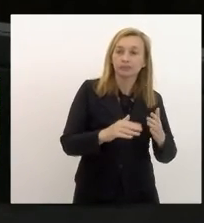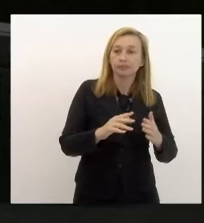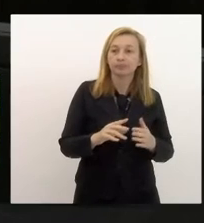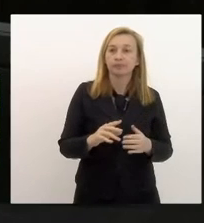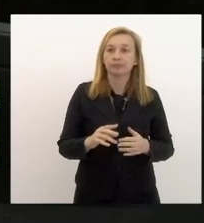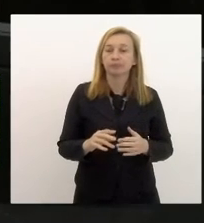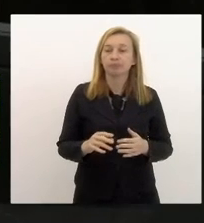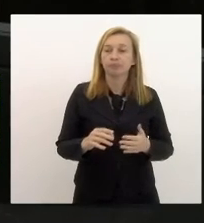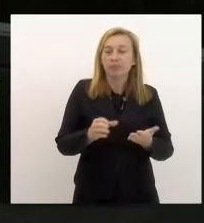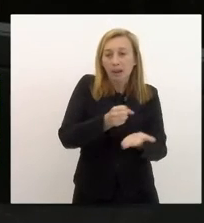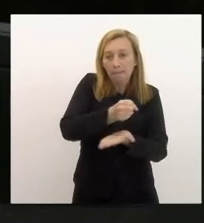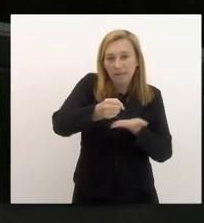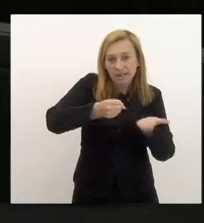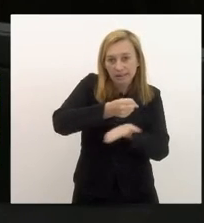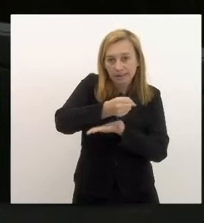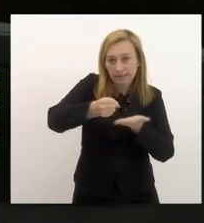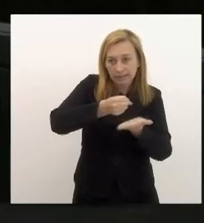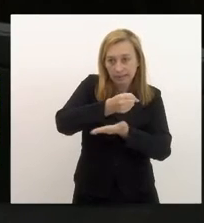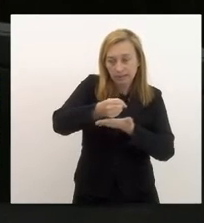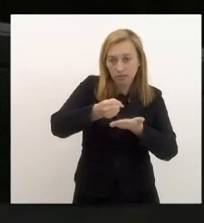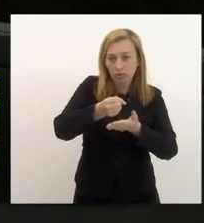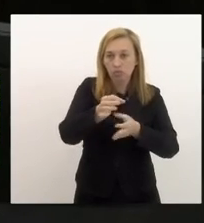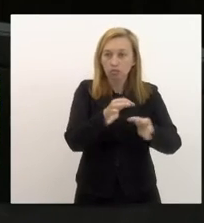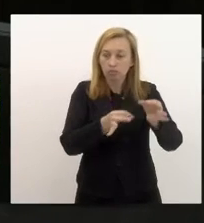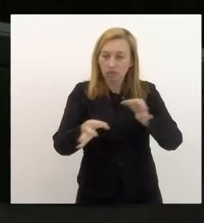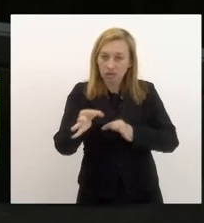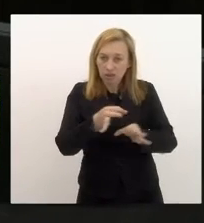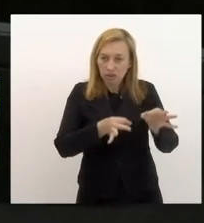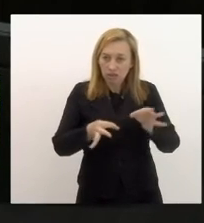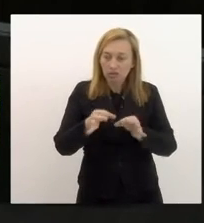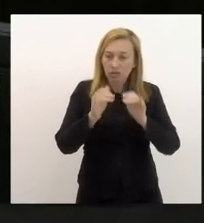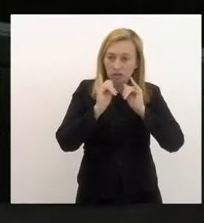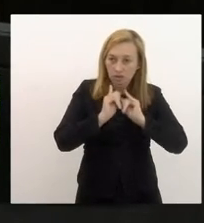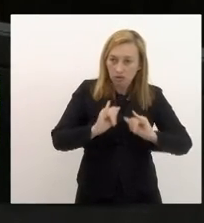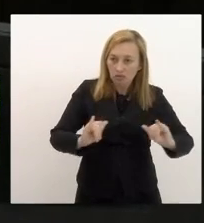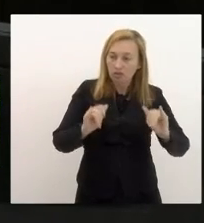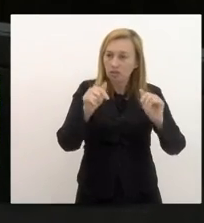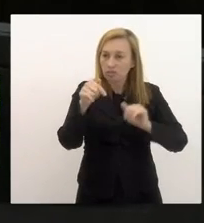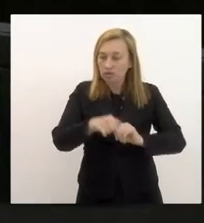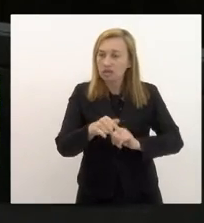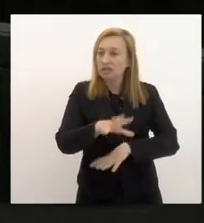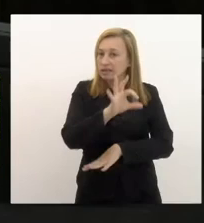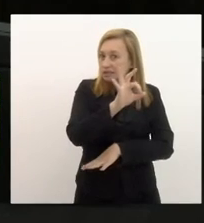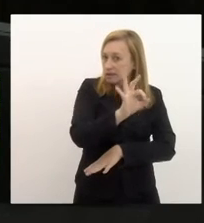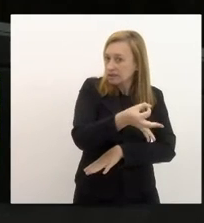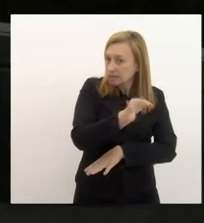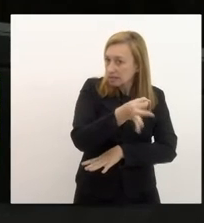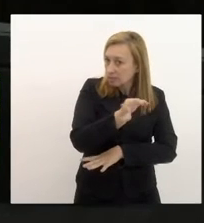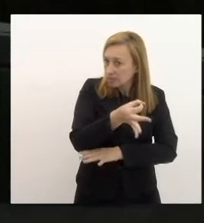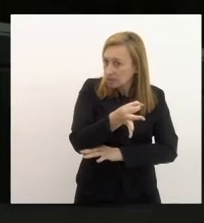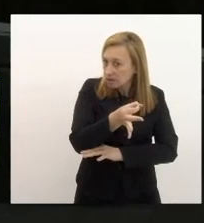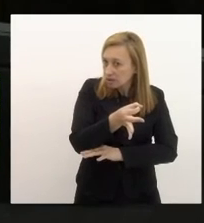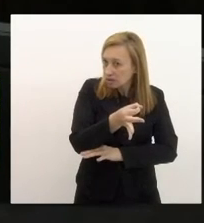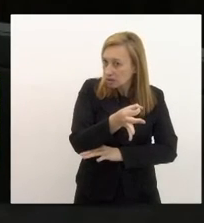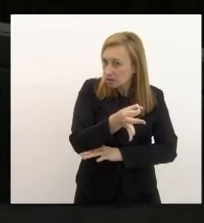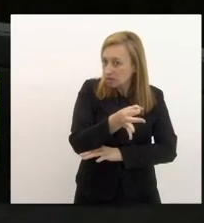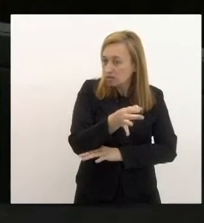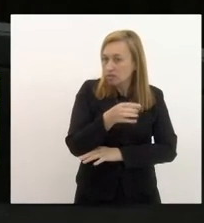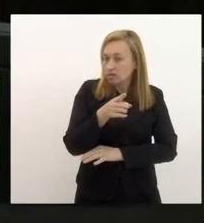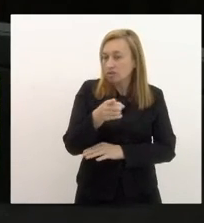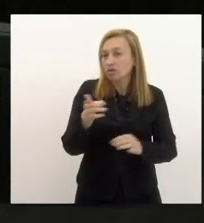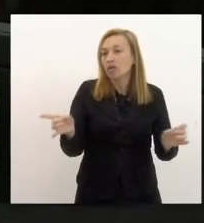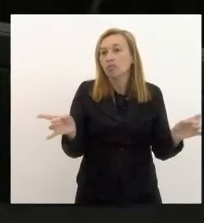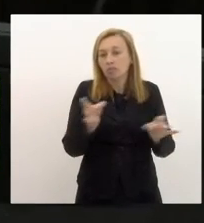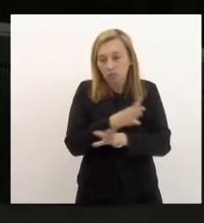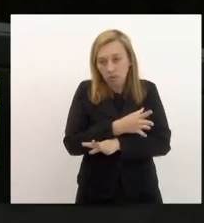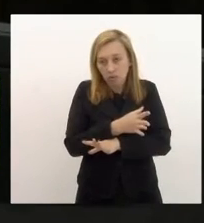os eixos básicos do plano nós divulgamos aqui mas o O que é a medida que ele esteja